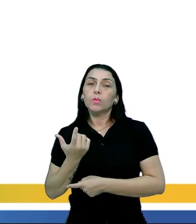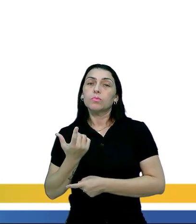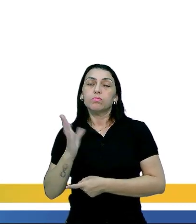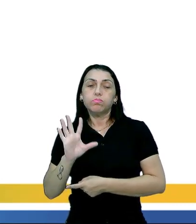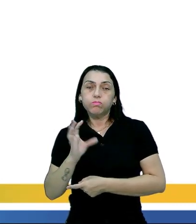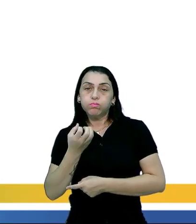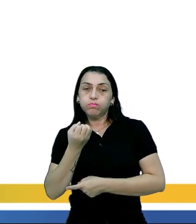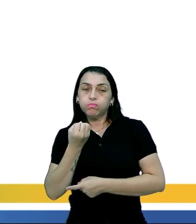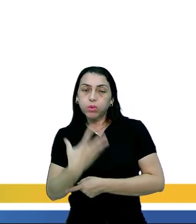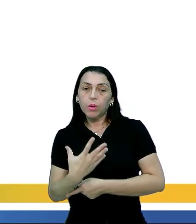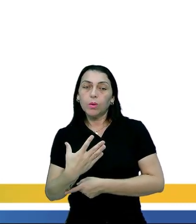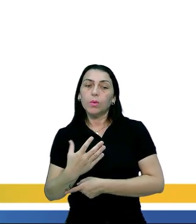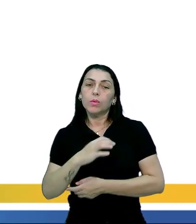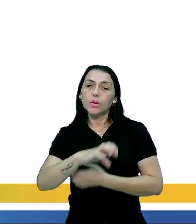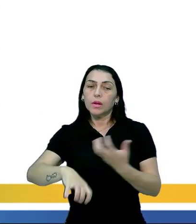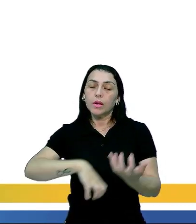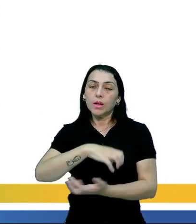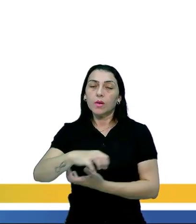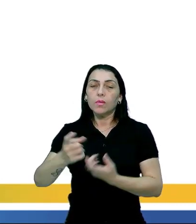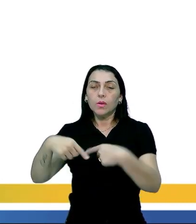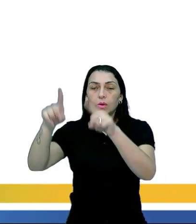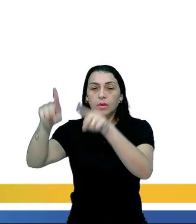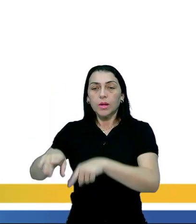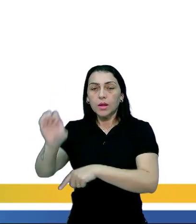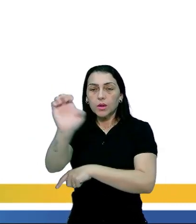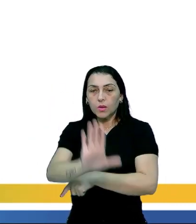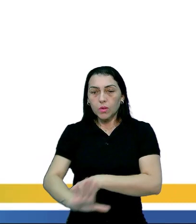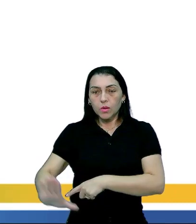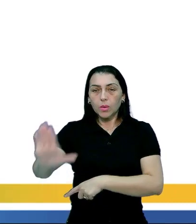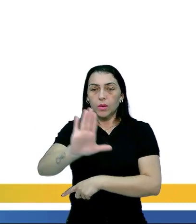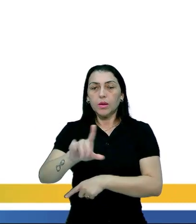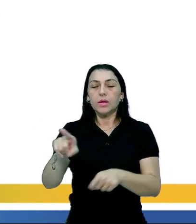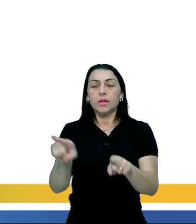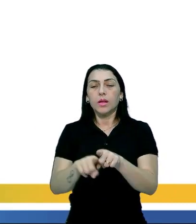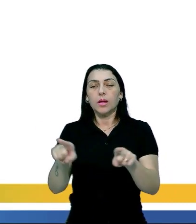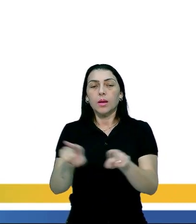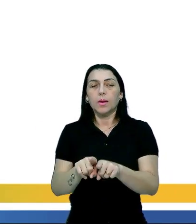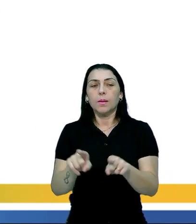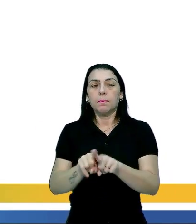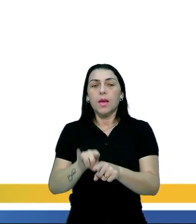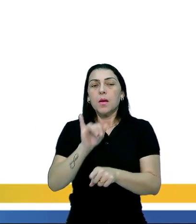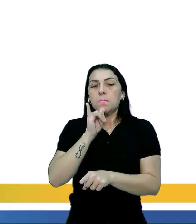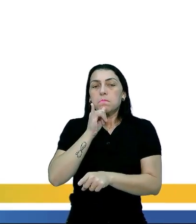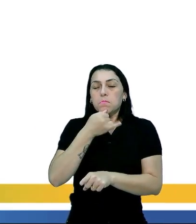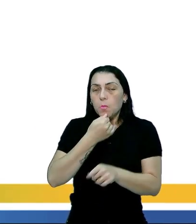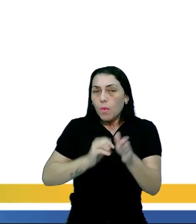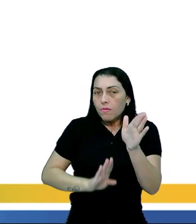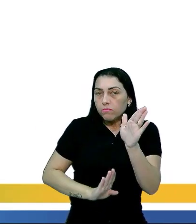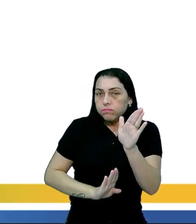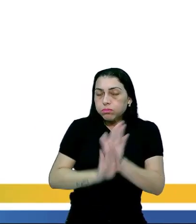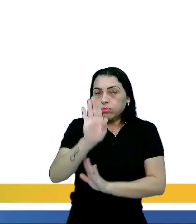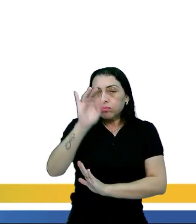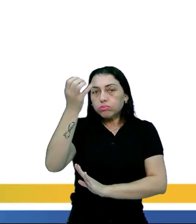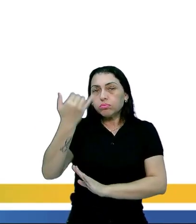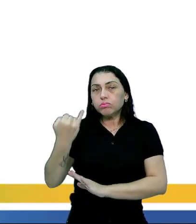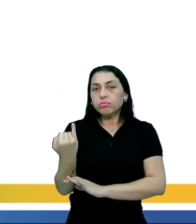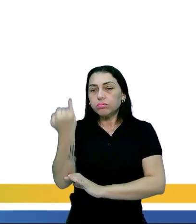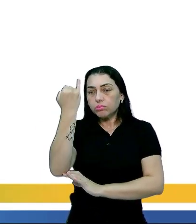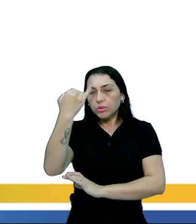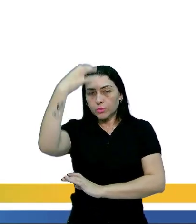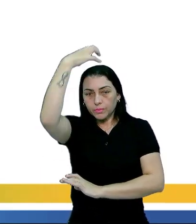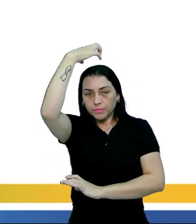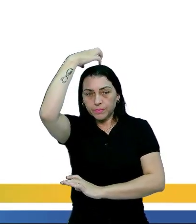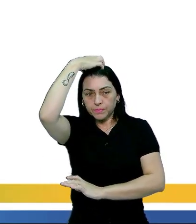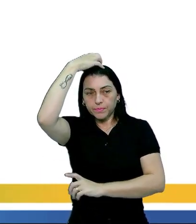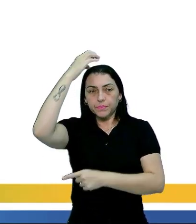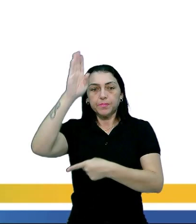do triunfo da Revolução Proletária Europeia e o desconsolo perante o avanço